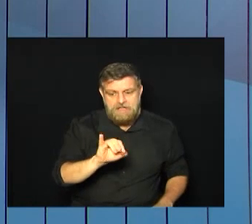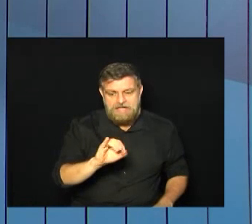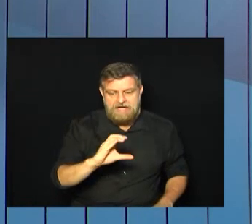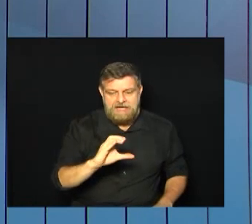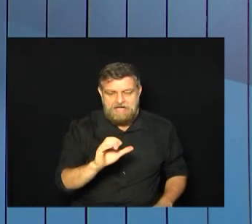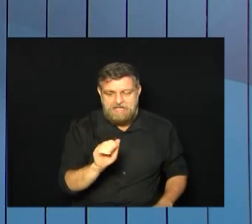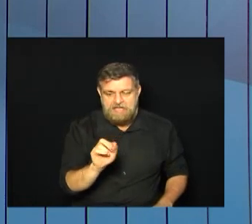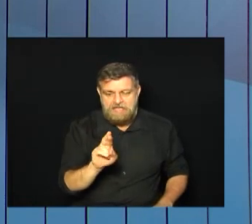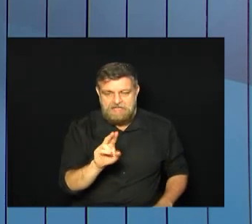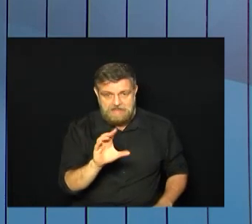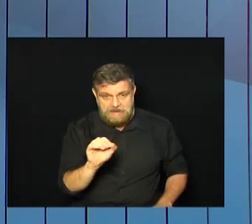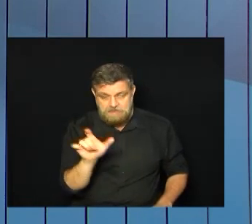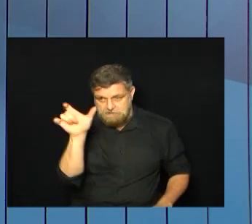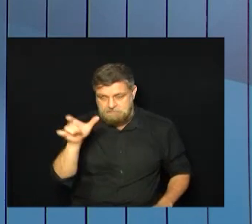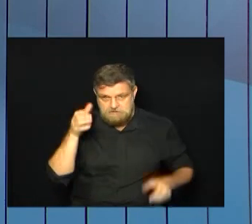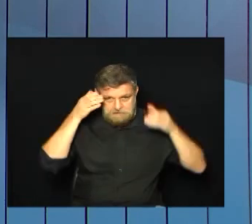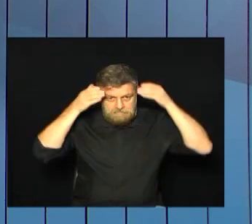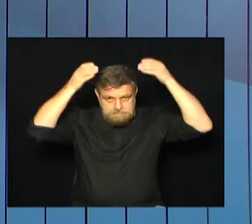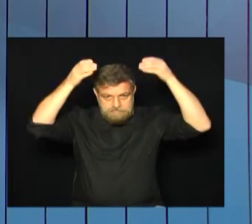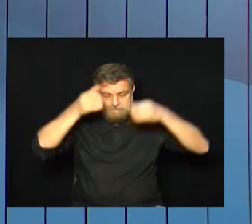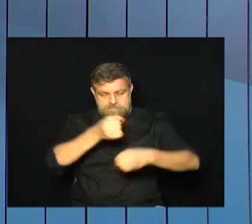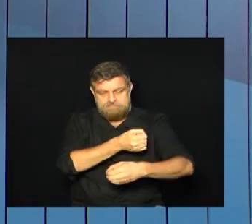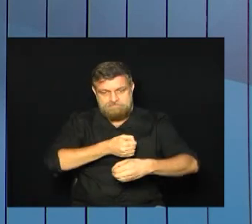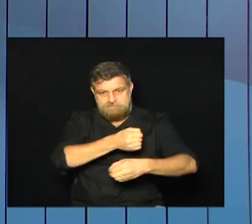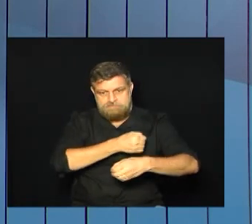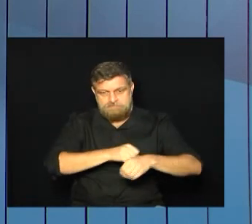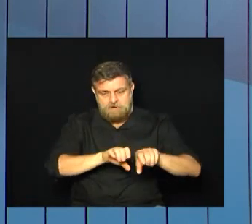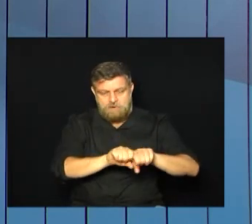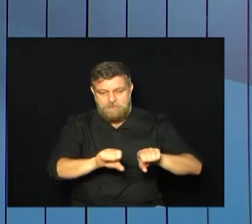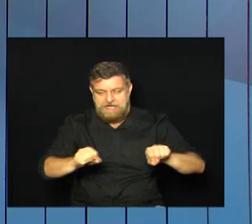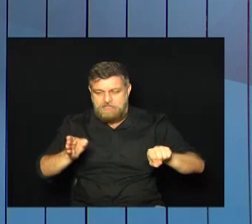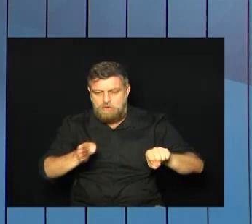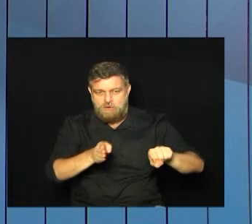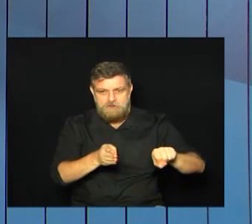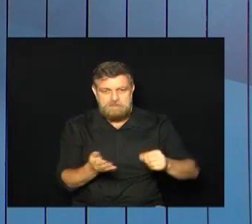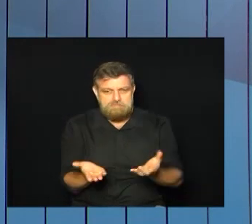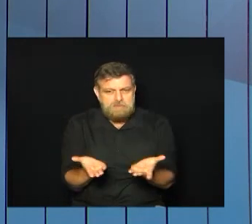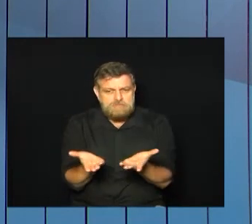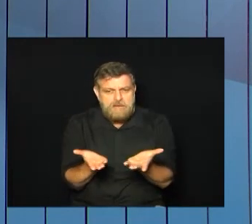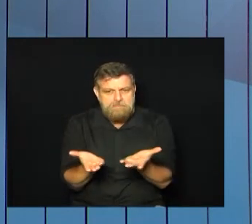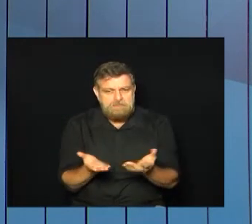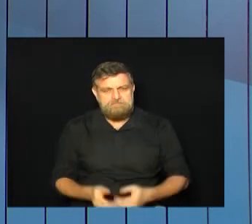Barreiro para ensinar a fazer um nhoque, só que na chapa. Vamos conferir.